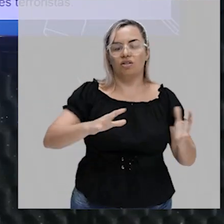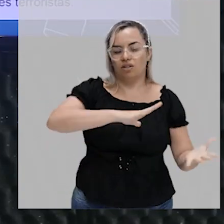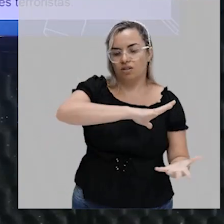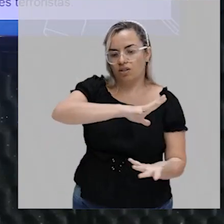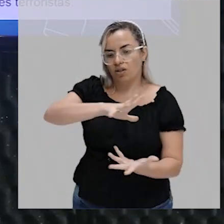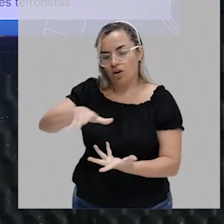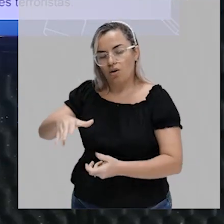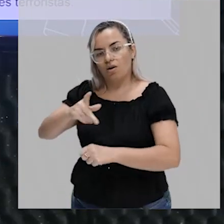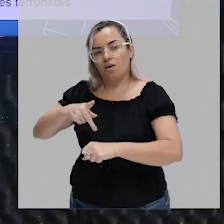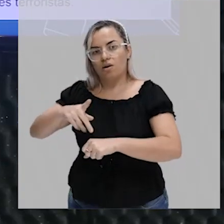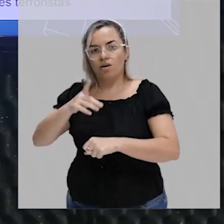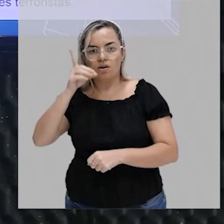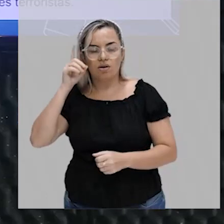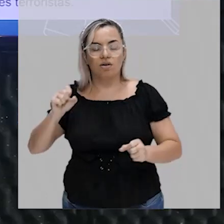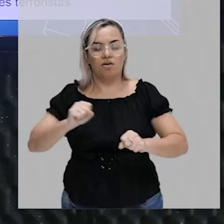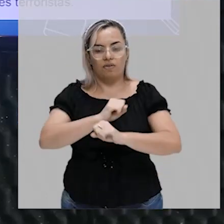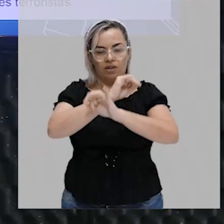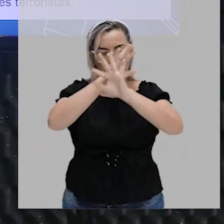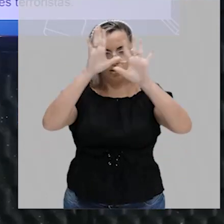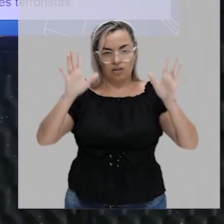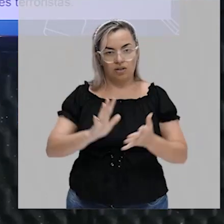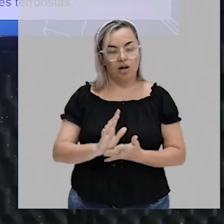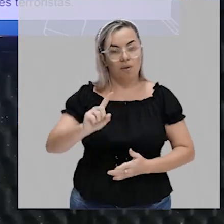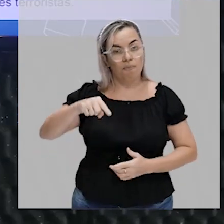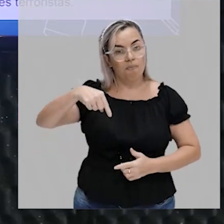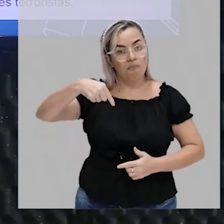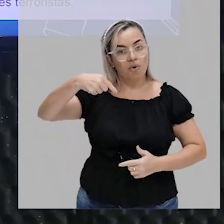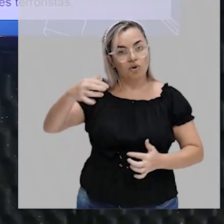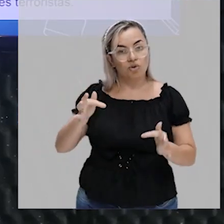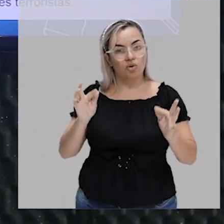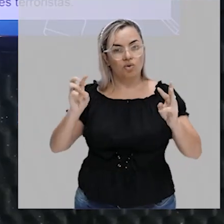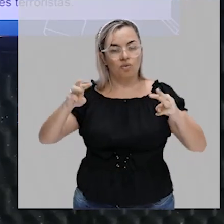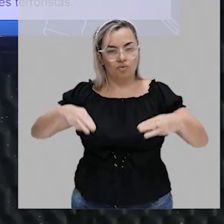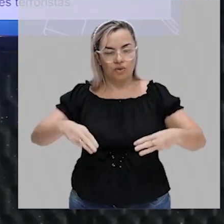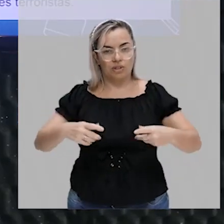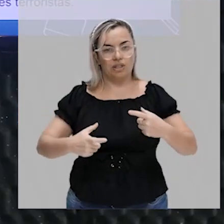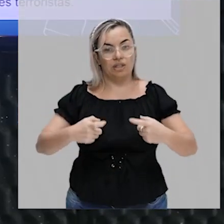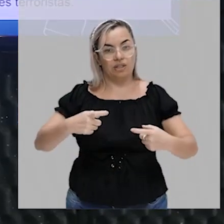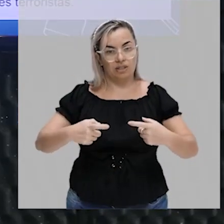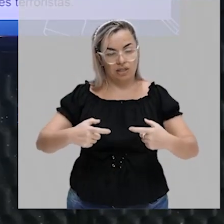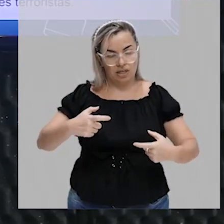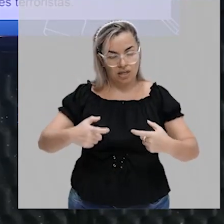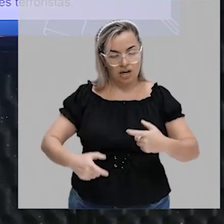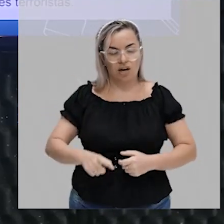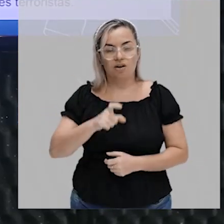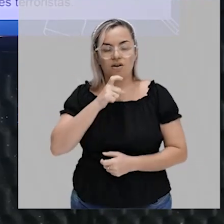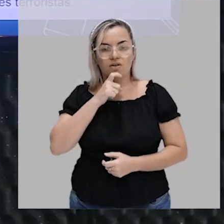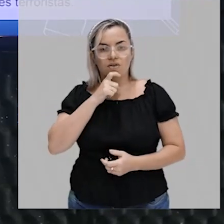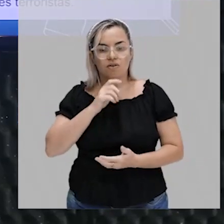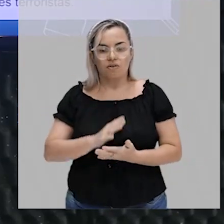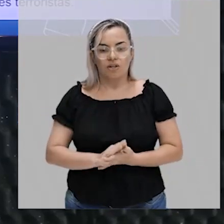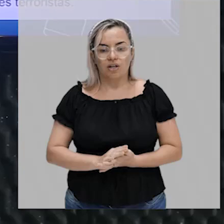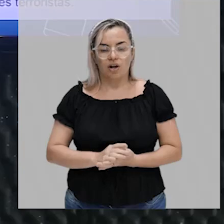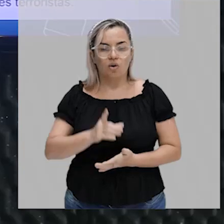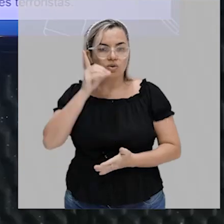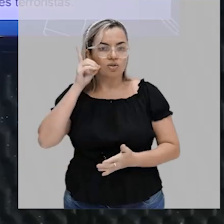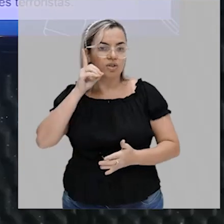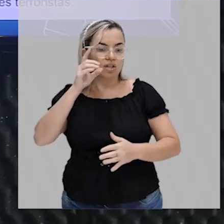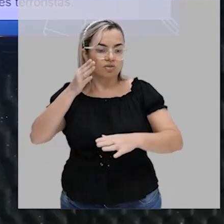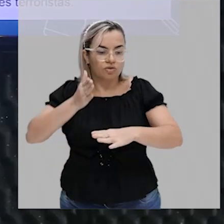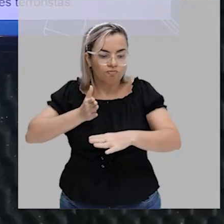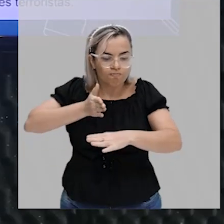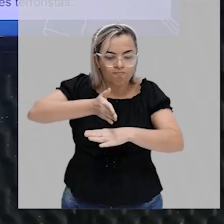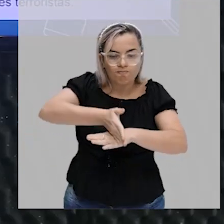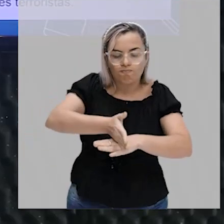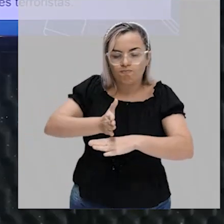principalmente que, após o final da Guerra Fria, os Estados Unidos vão começar a agir como um interventor das questões globais. Tu pode perceber, em variados conflitos